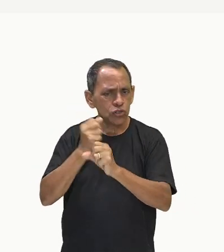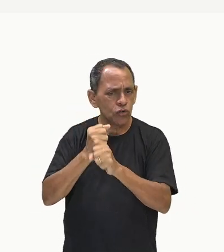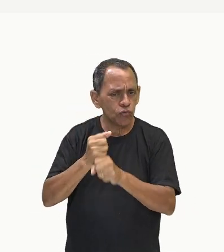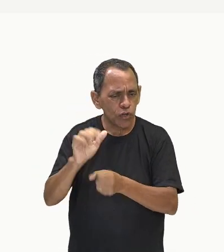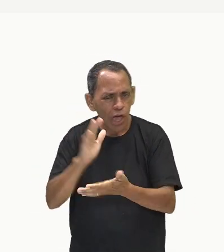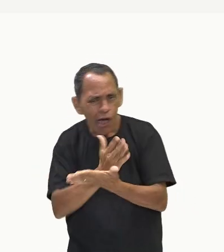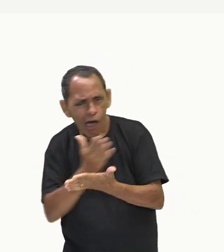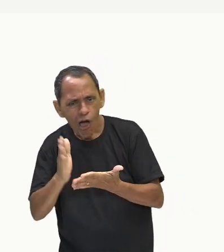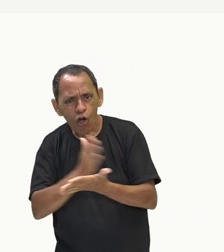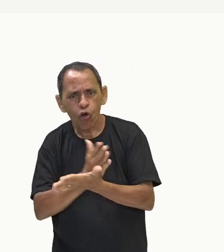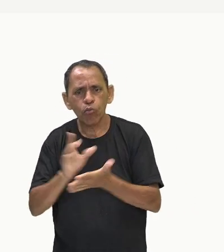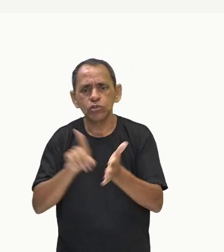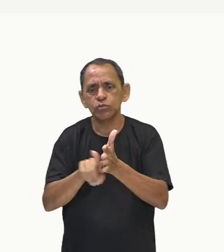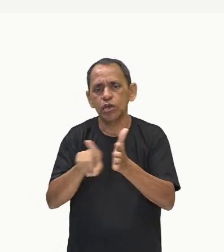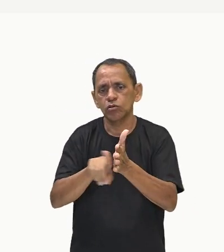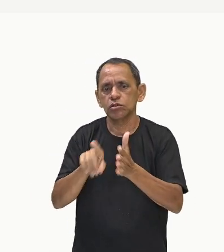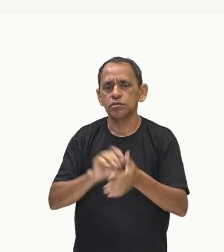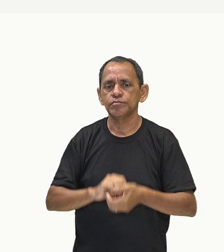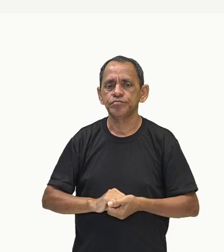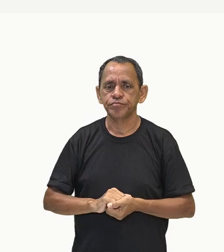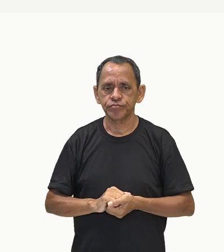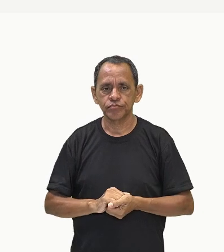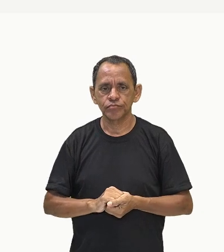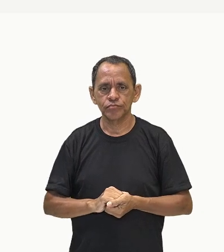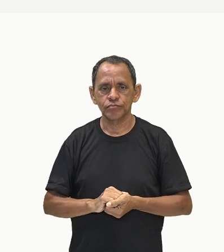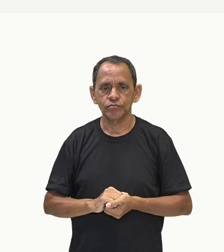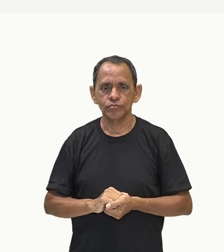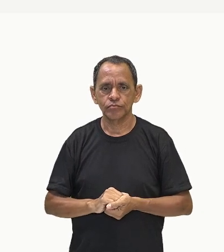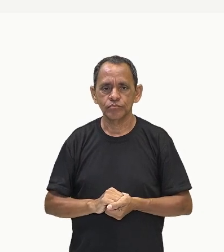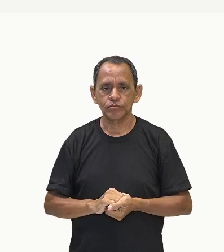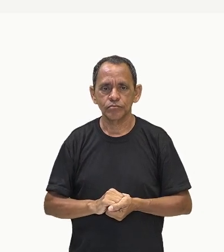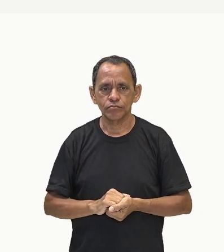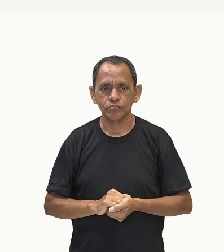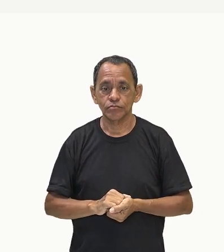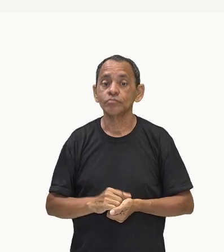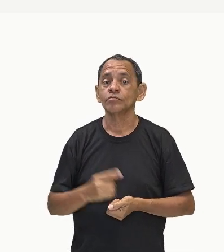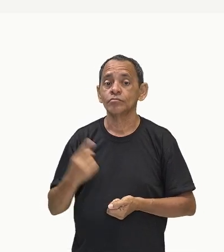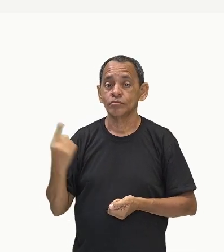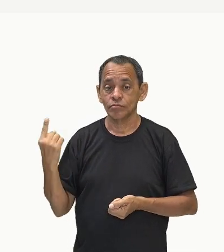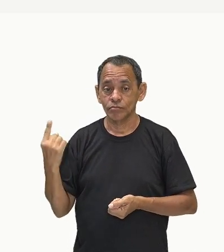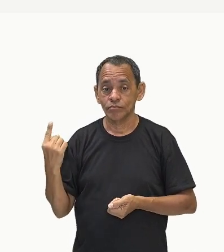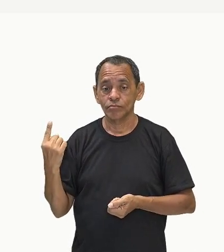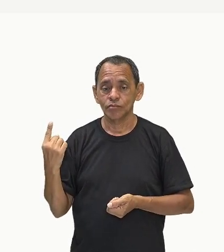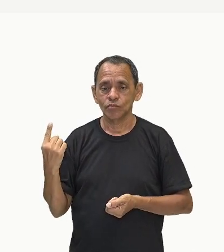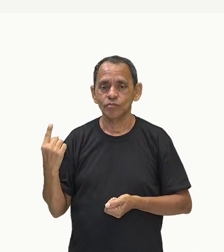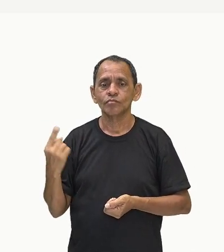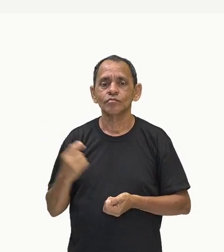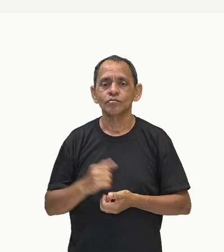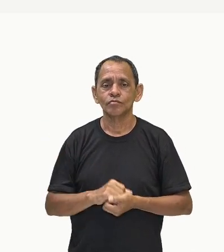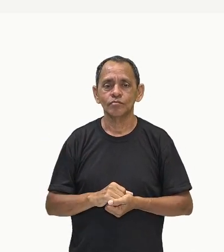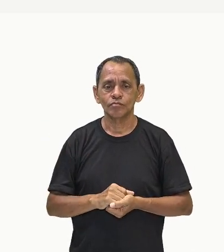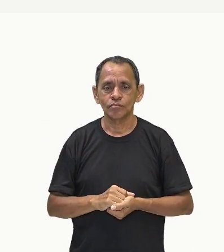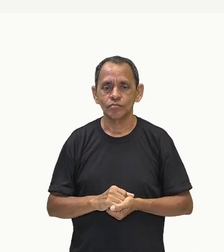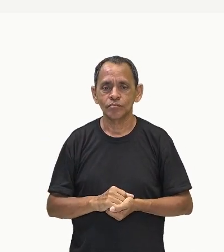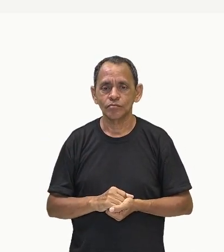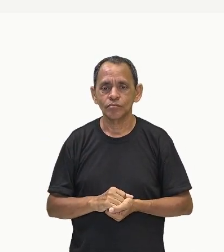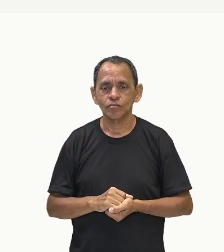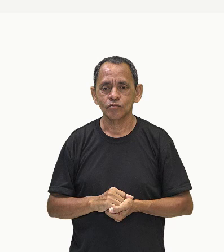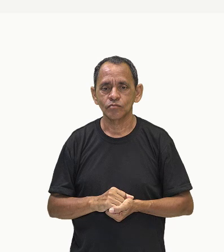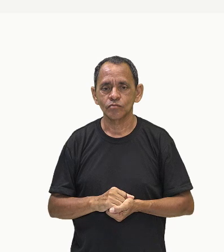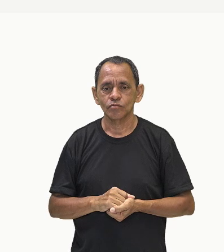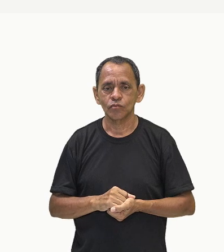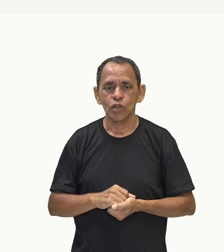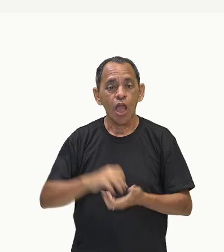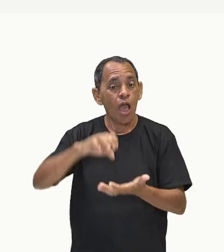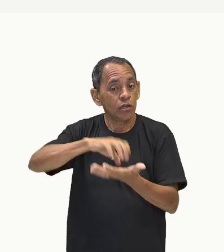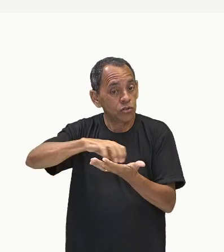mesmos. Beleza? Muito bem, observando aqui o nosso sólido platônico, nós temos o seguinte,